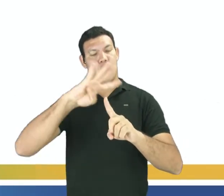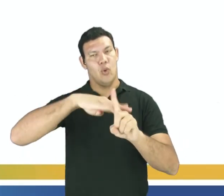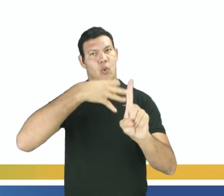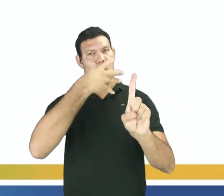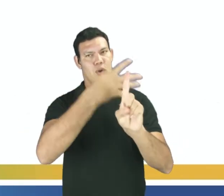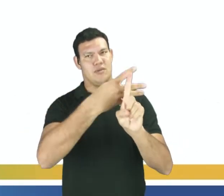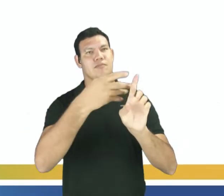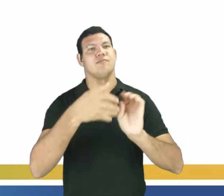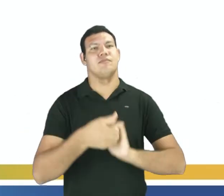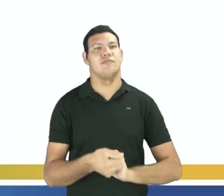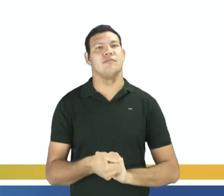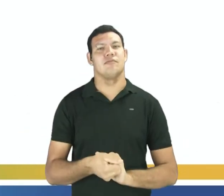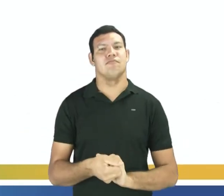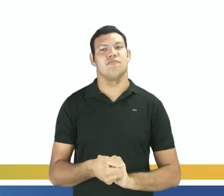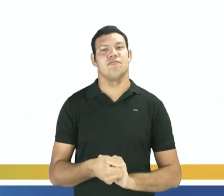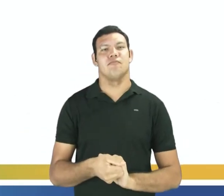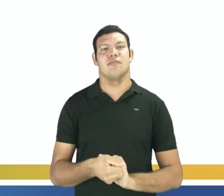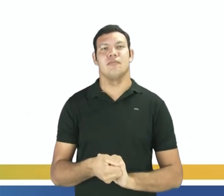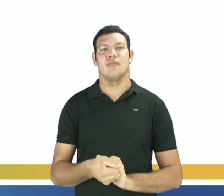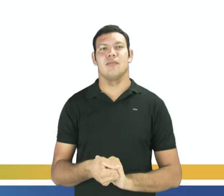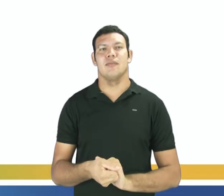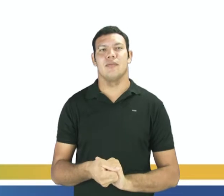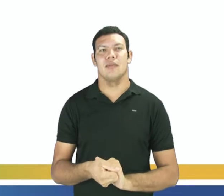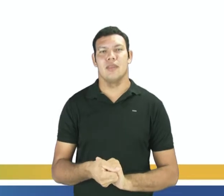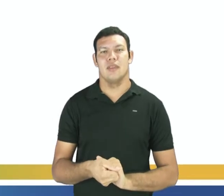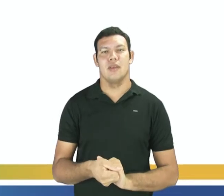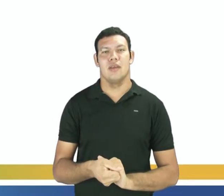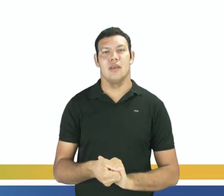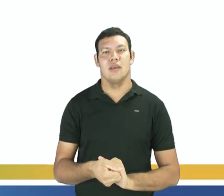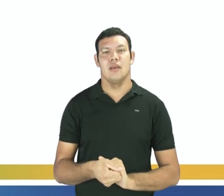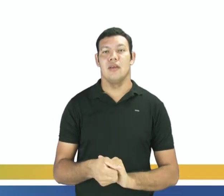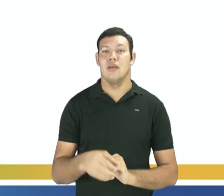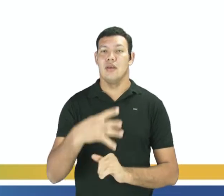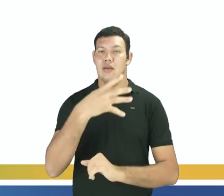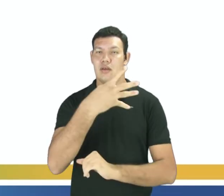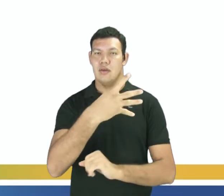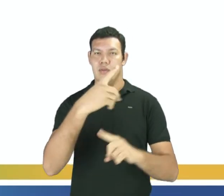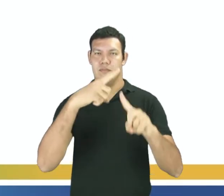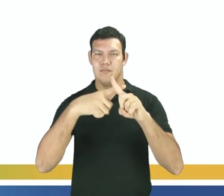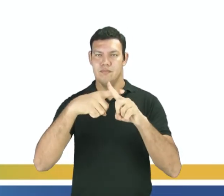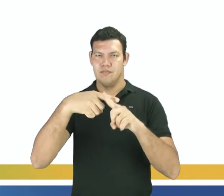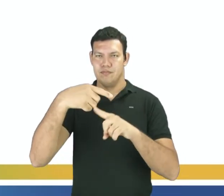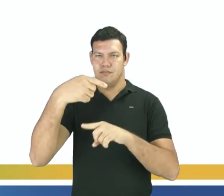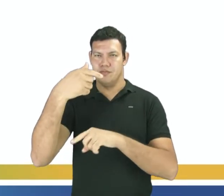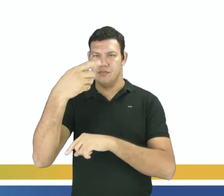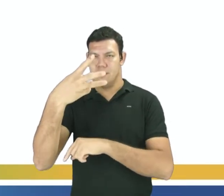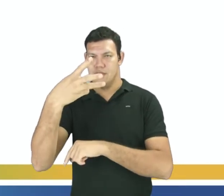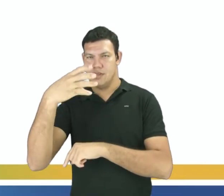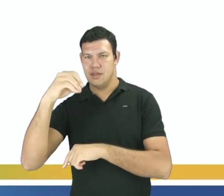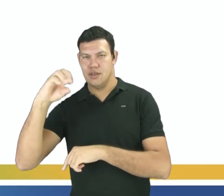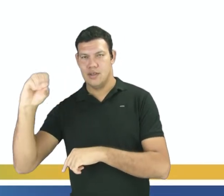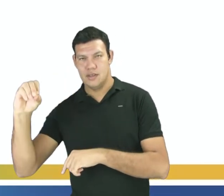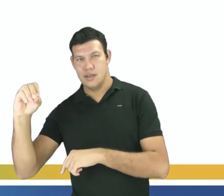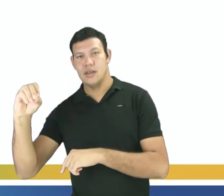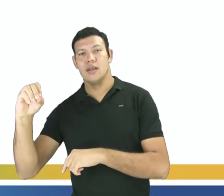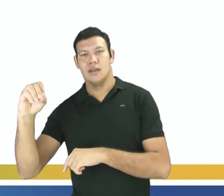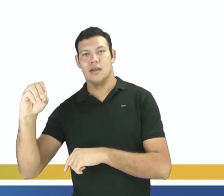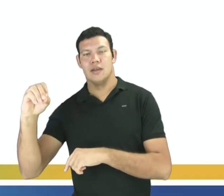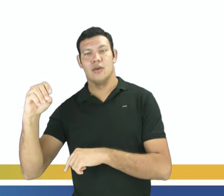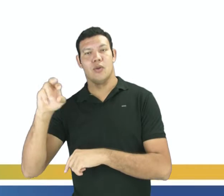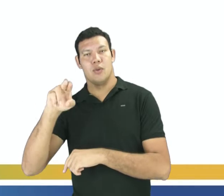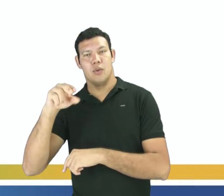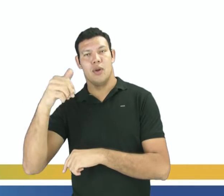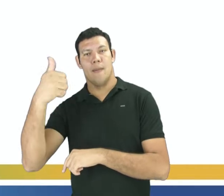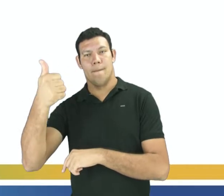de 30 litros para 120. Então, 4 vezes 300, 1.200. Mas a essa análise eu também posso